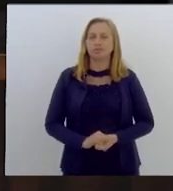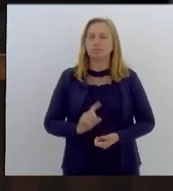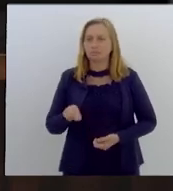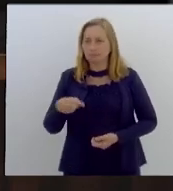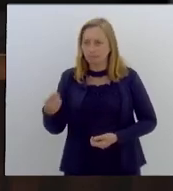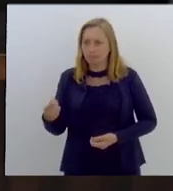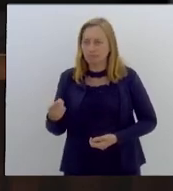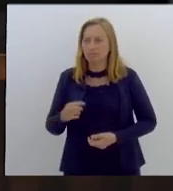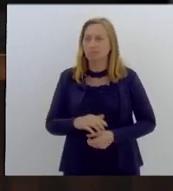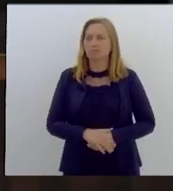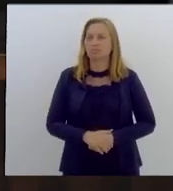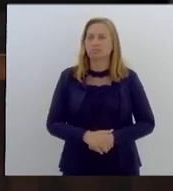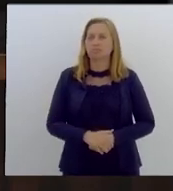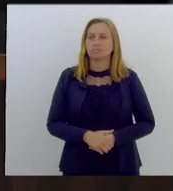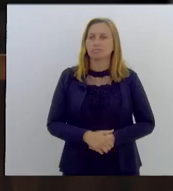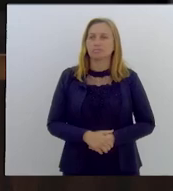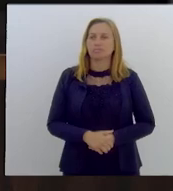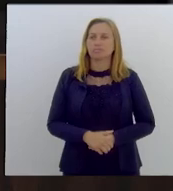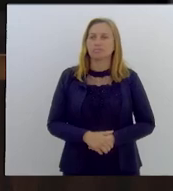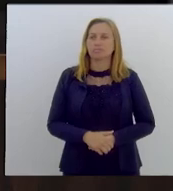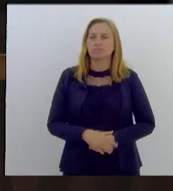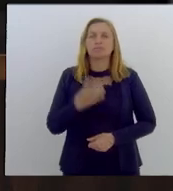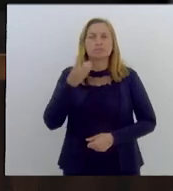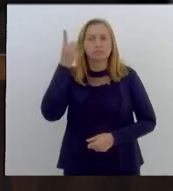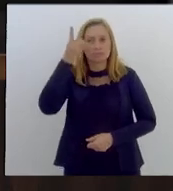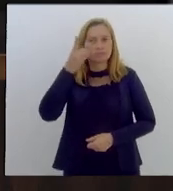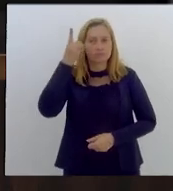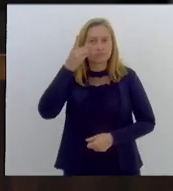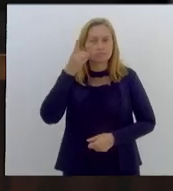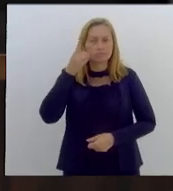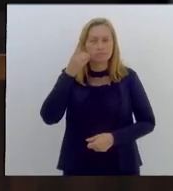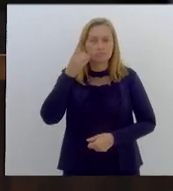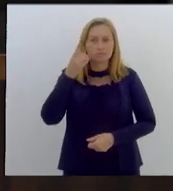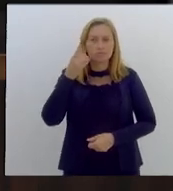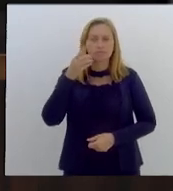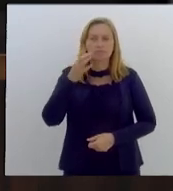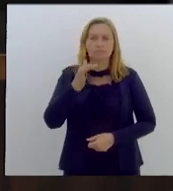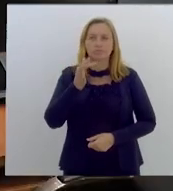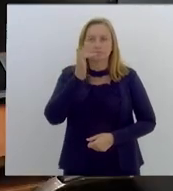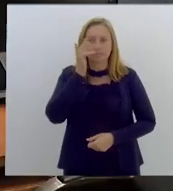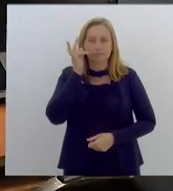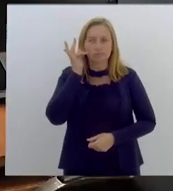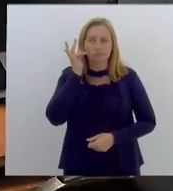Próximo orador inscrito, deputado Flávio Serafim.